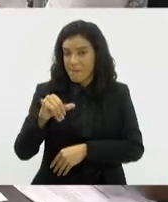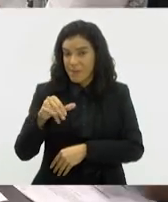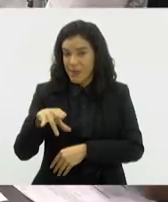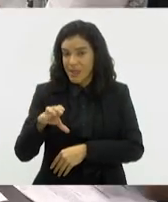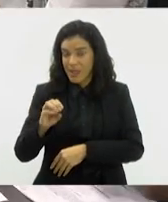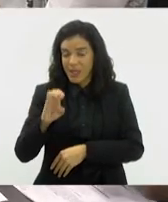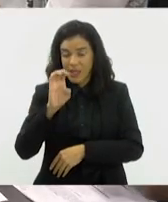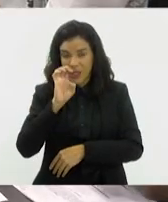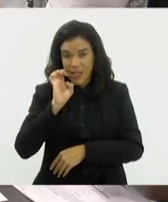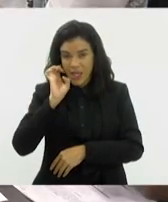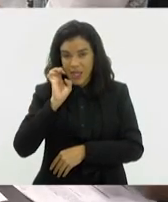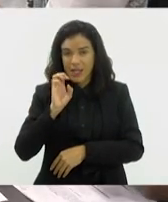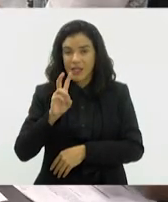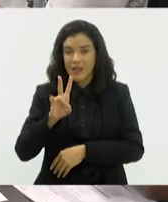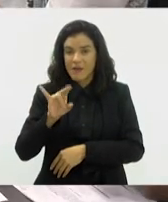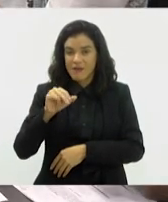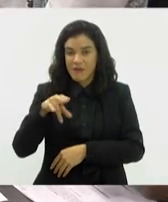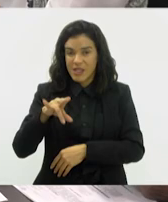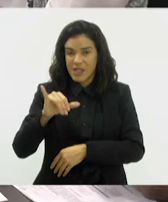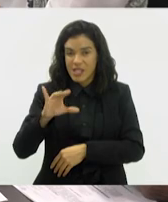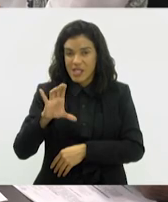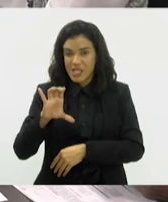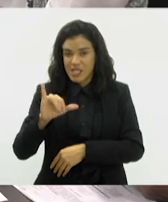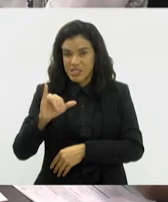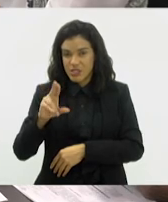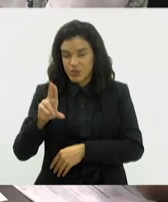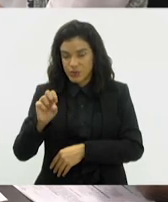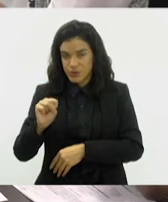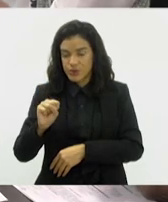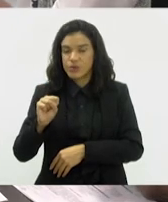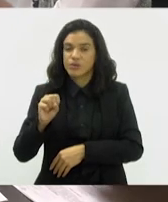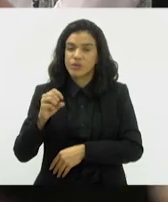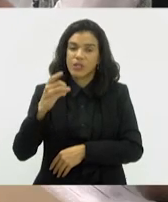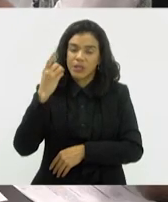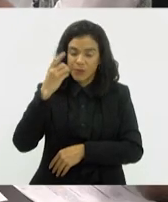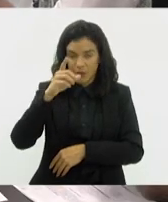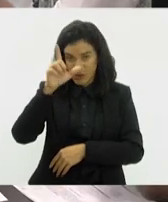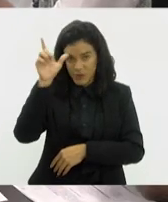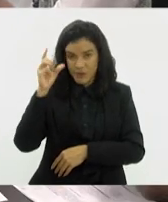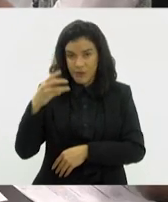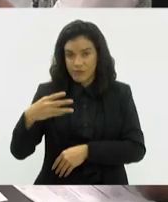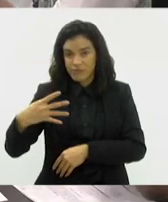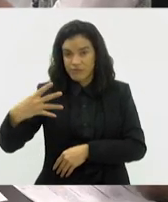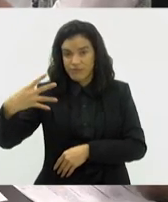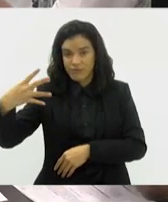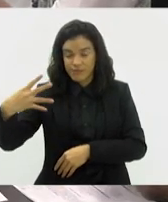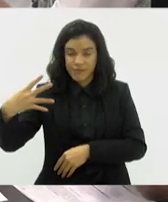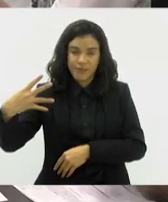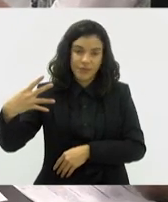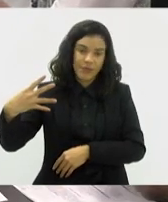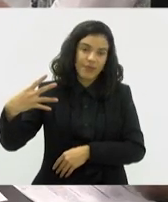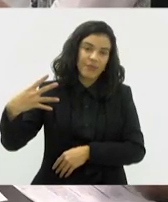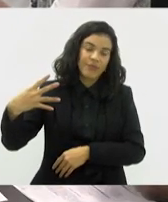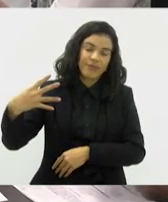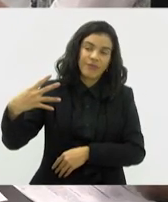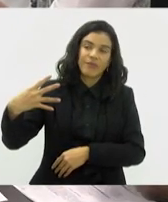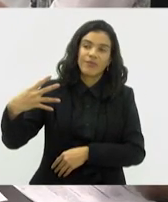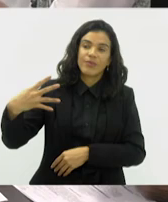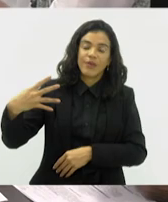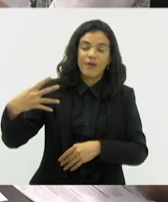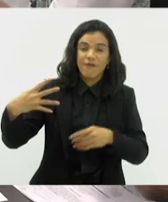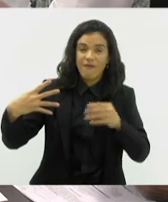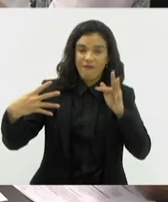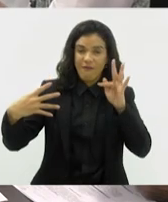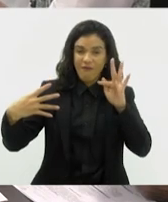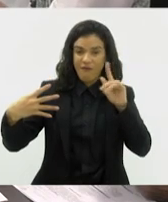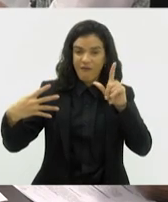deputada Élica Takemoto, deputado Vinícius Cozolino, deputado Luiz Paulo. Votou contrário o deputado